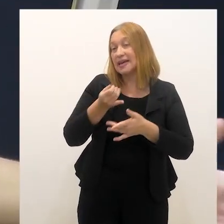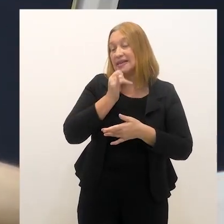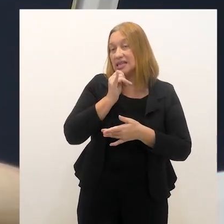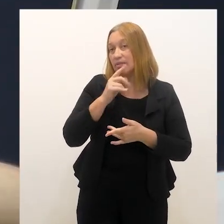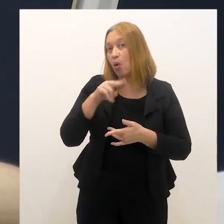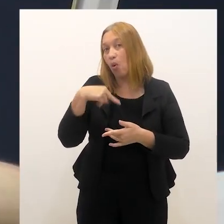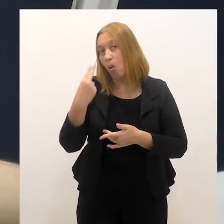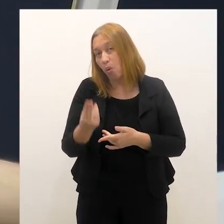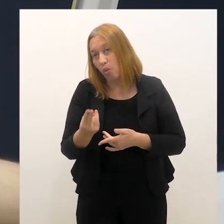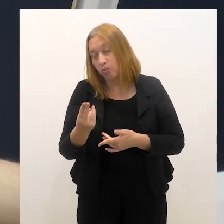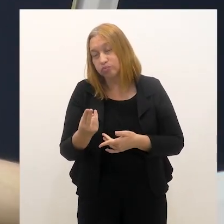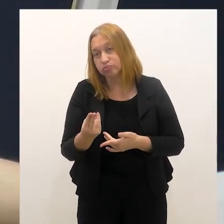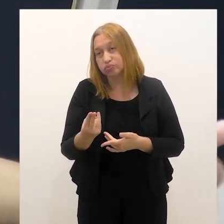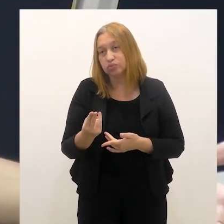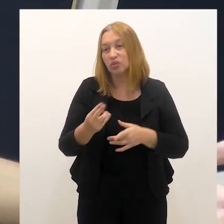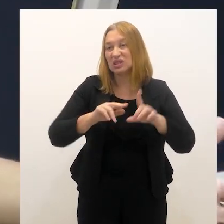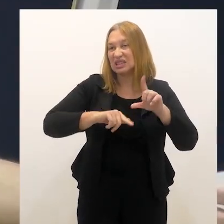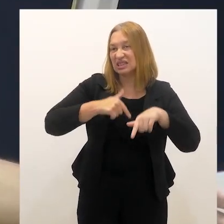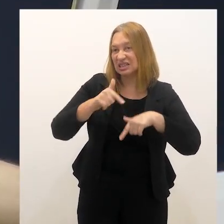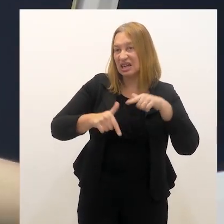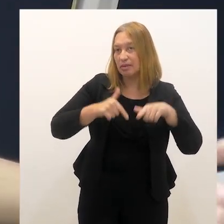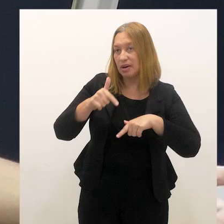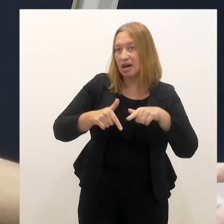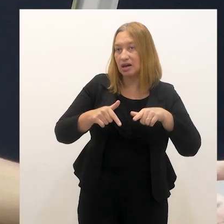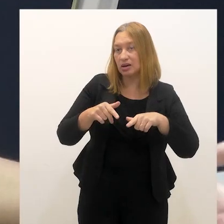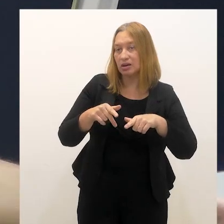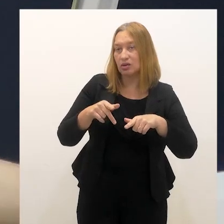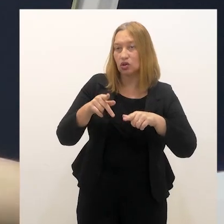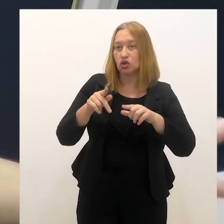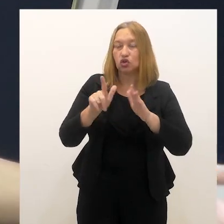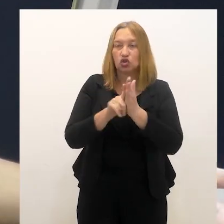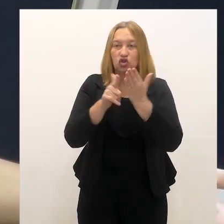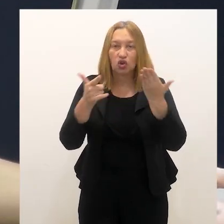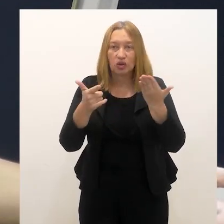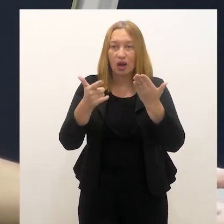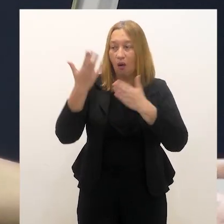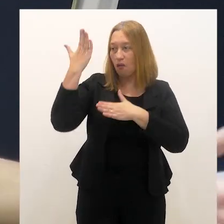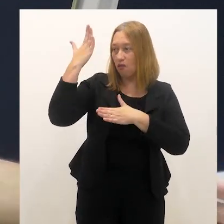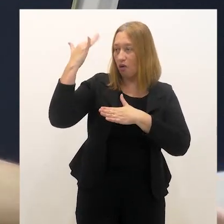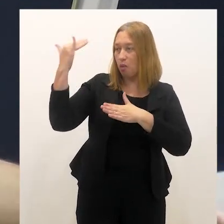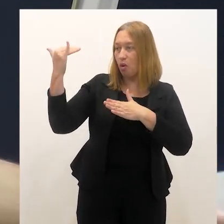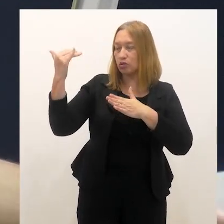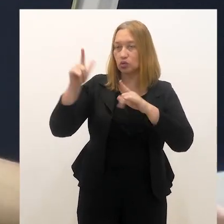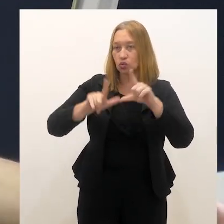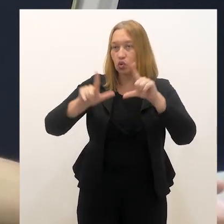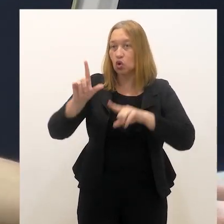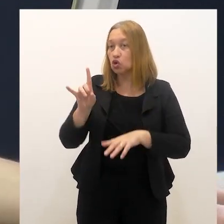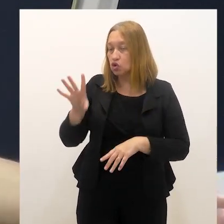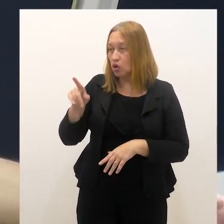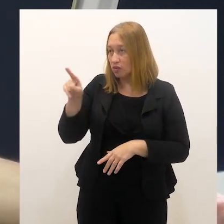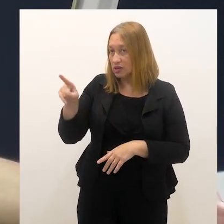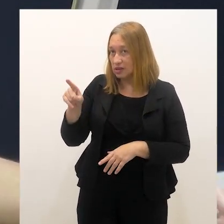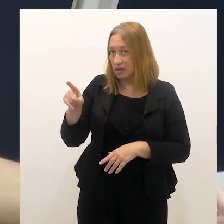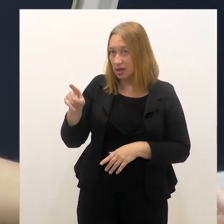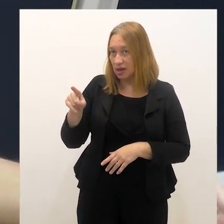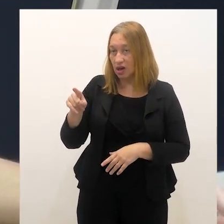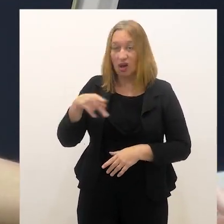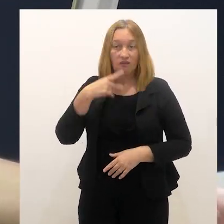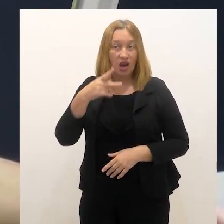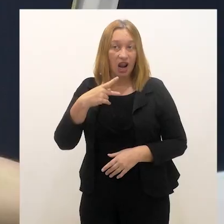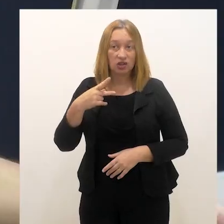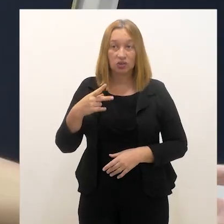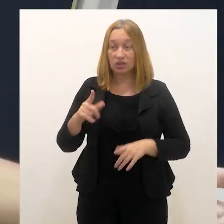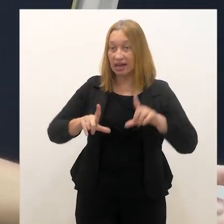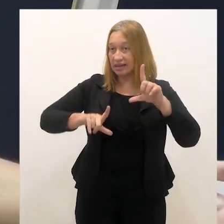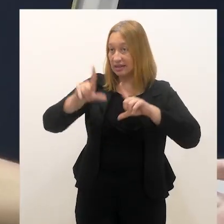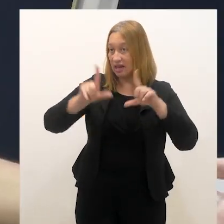exemplo, ou quando você trabalha num portal grande, num jornal grande, é só você se identificar, né? Ah,